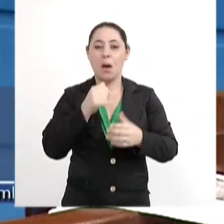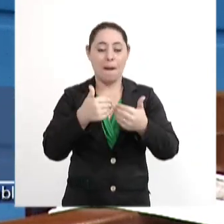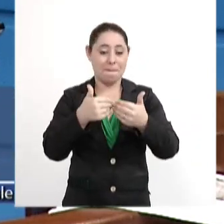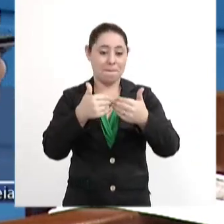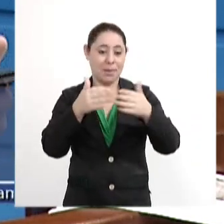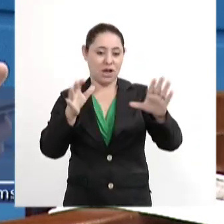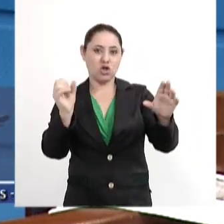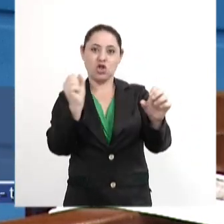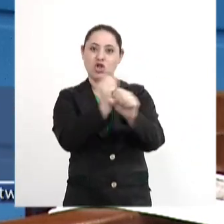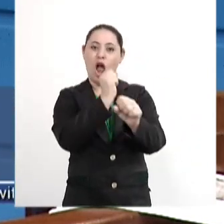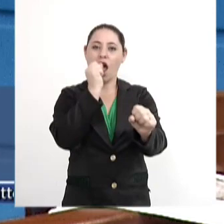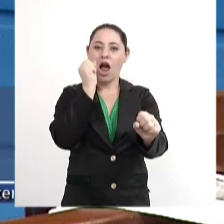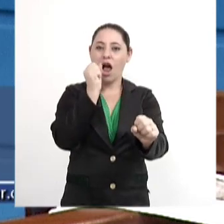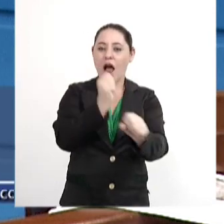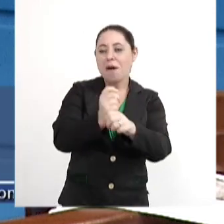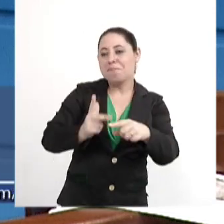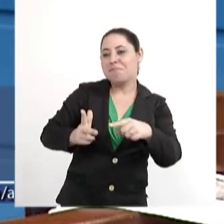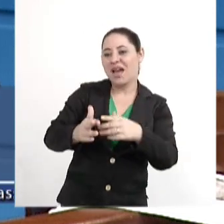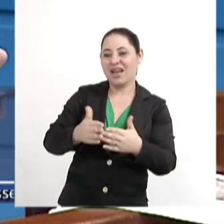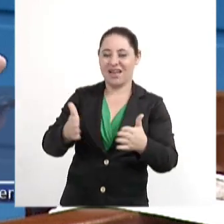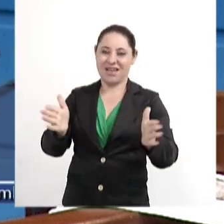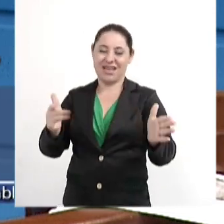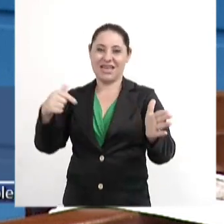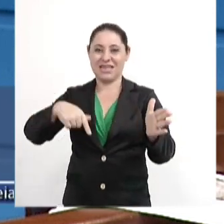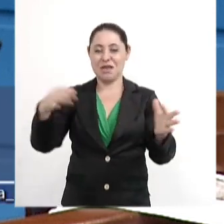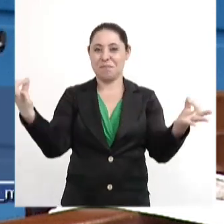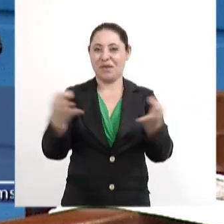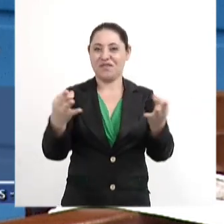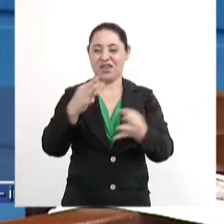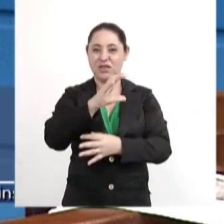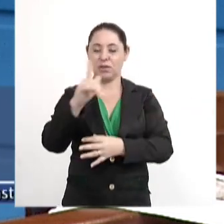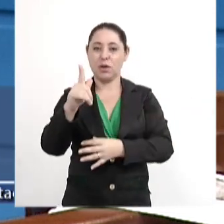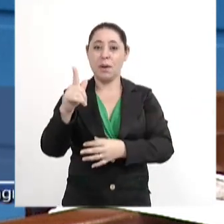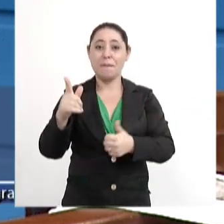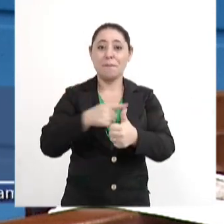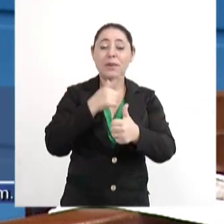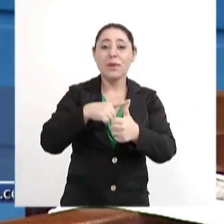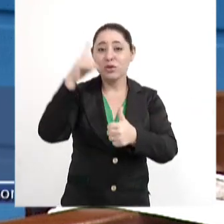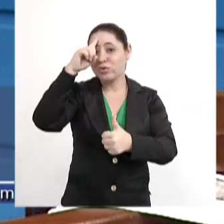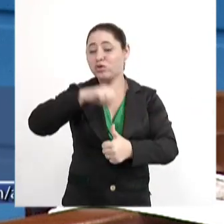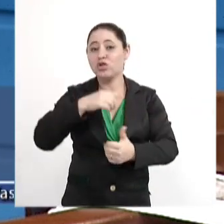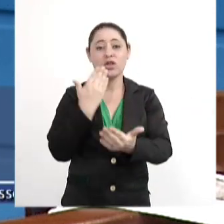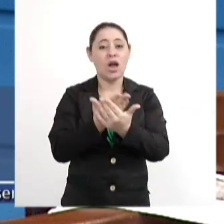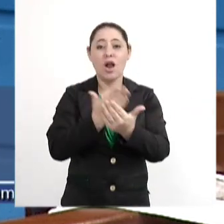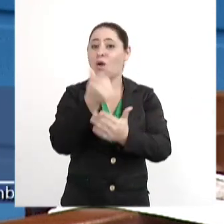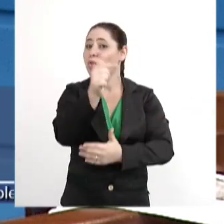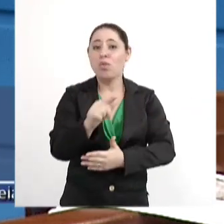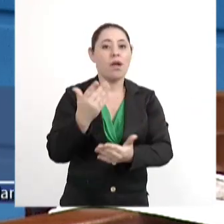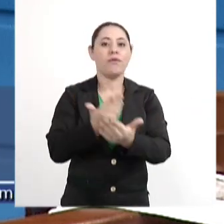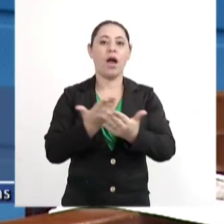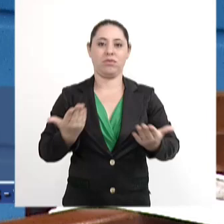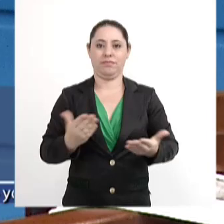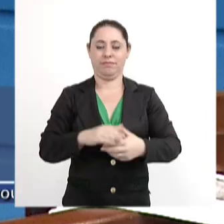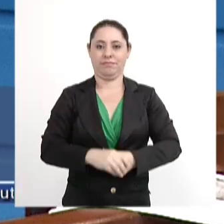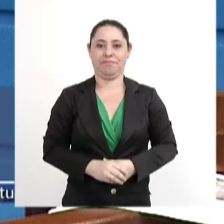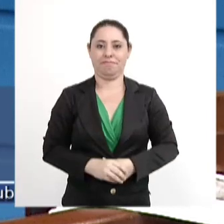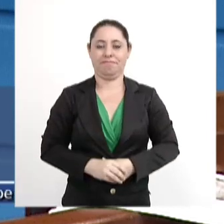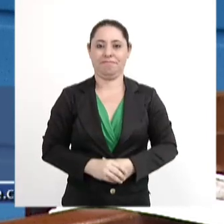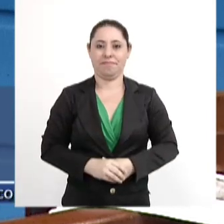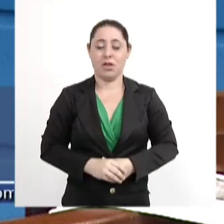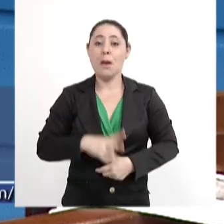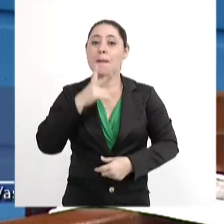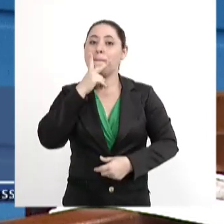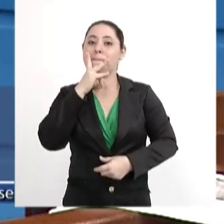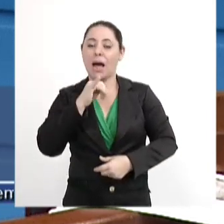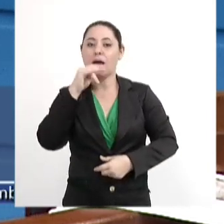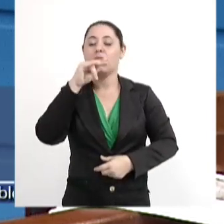inauguração de obras, tudo perfeito aqui em Campo Grande. E o primeiro dia de aula não teve aula, Segundo